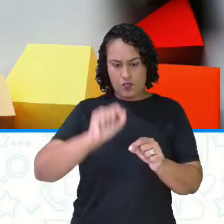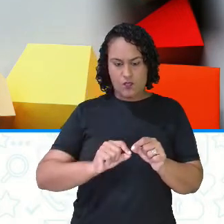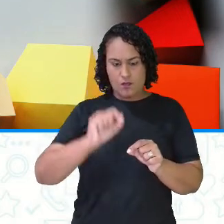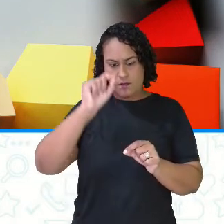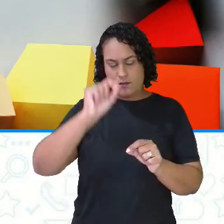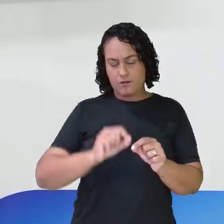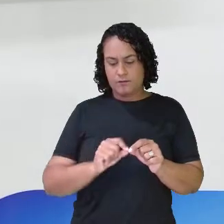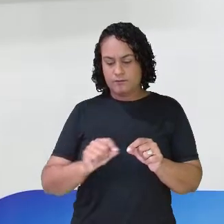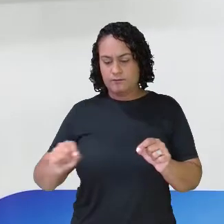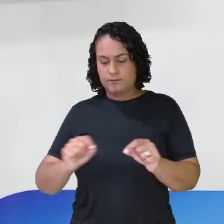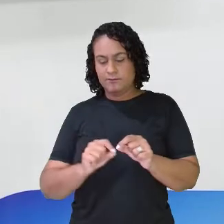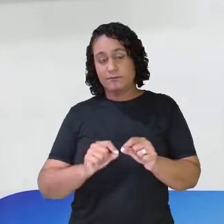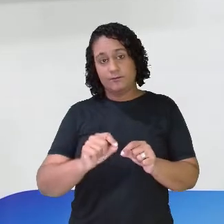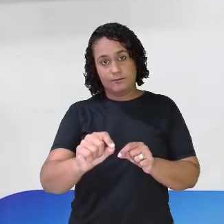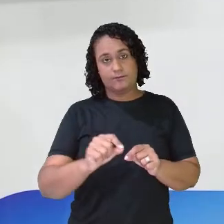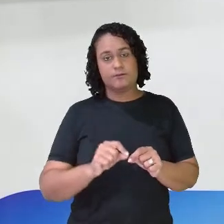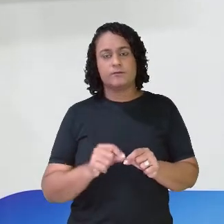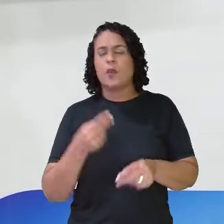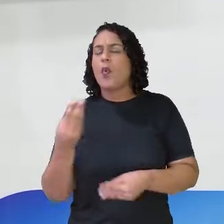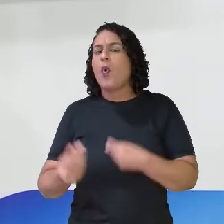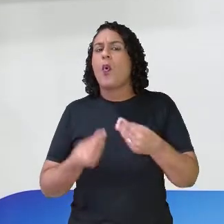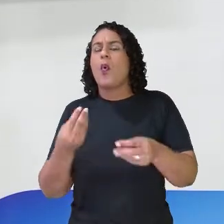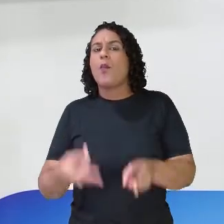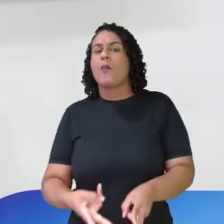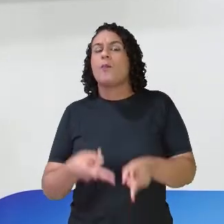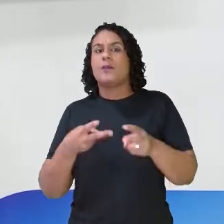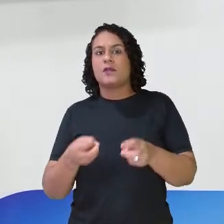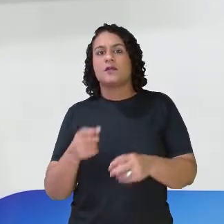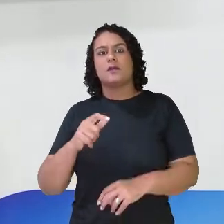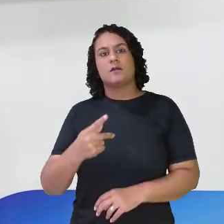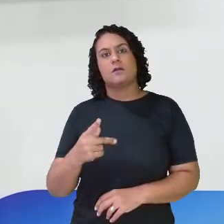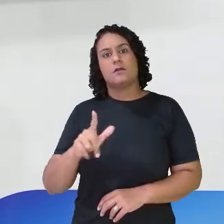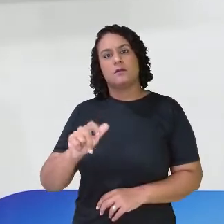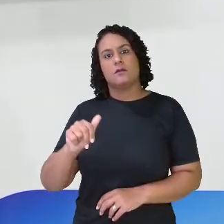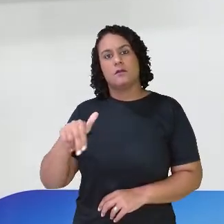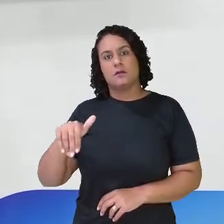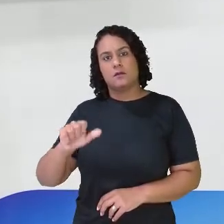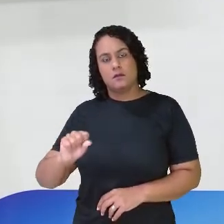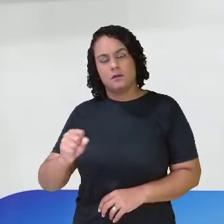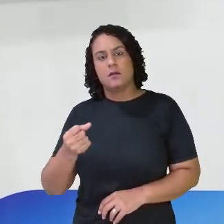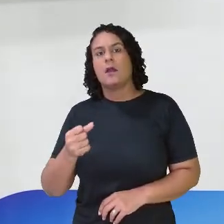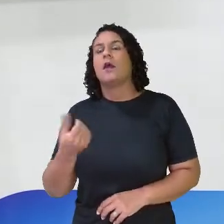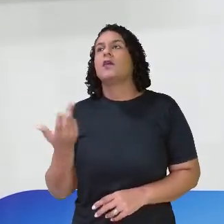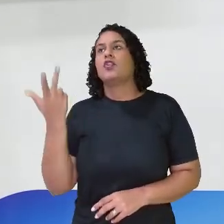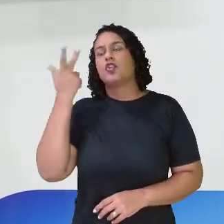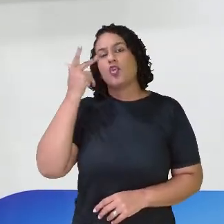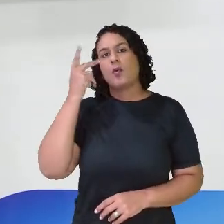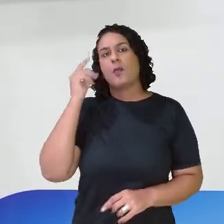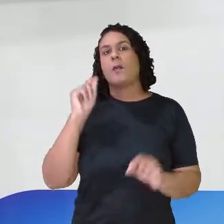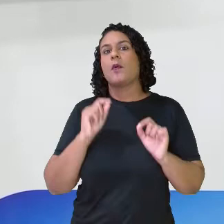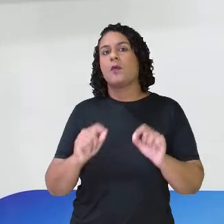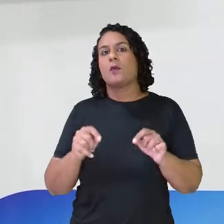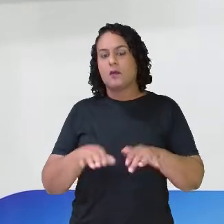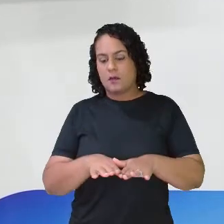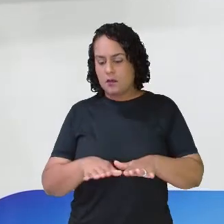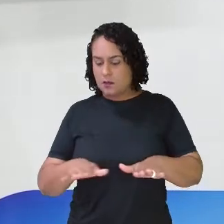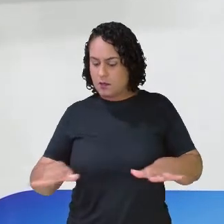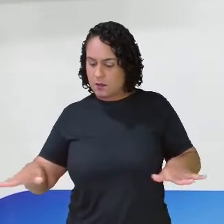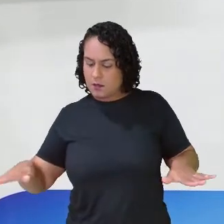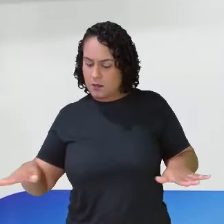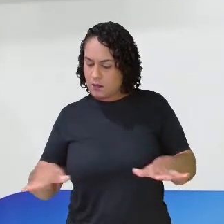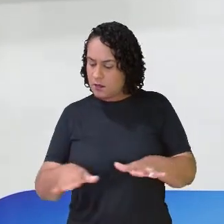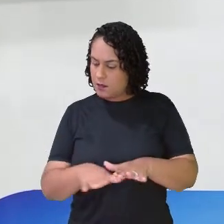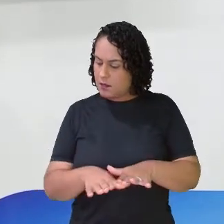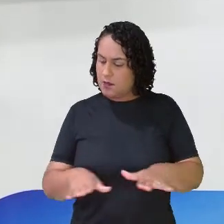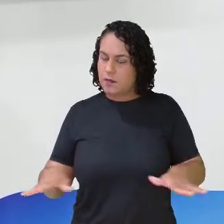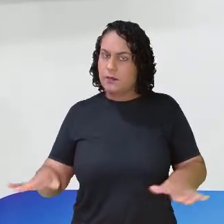gente identifica? As figuras geométricas planas, normalmente, elas permanecem num plano